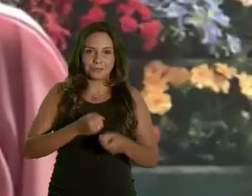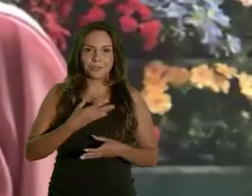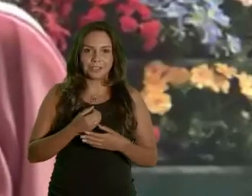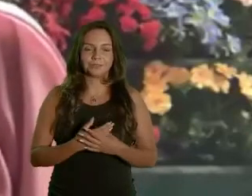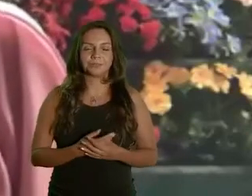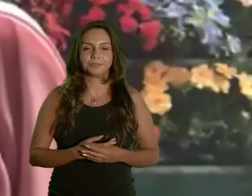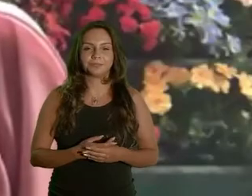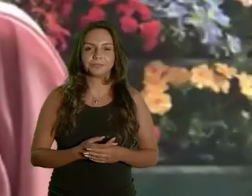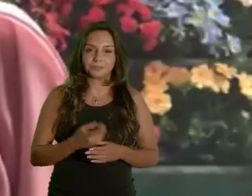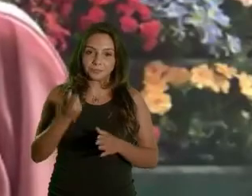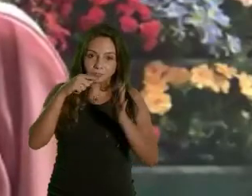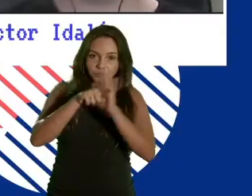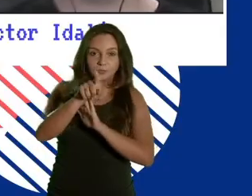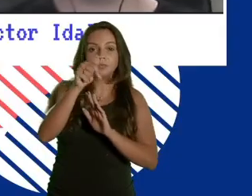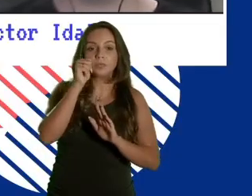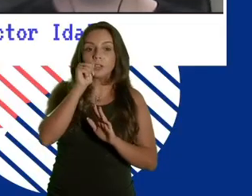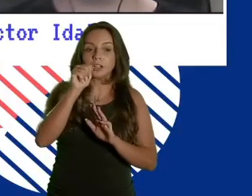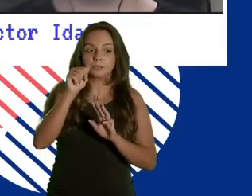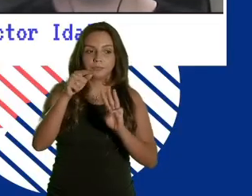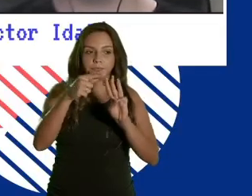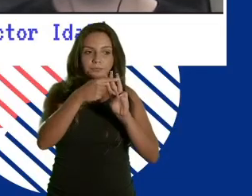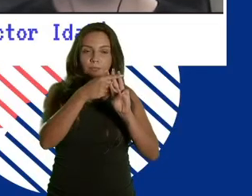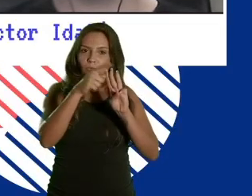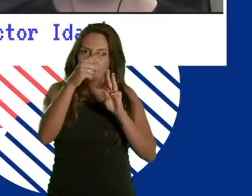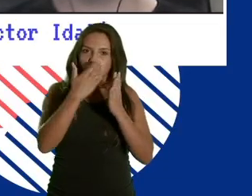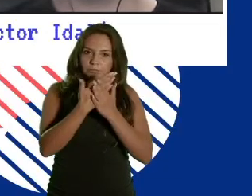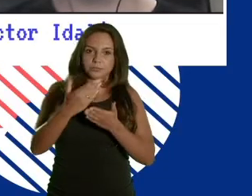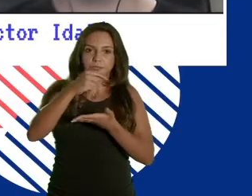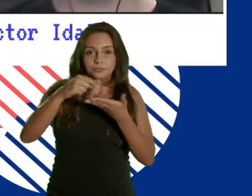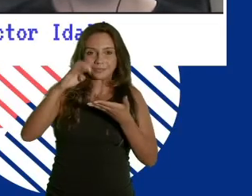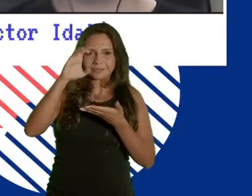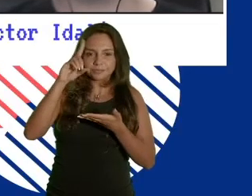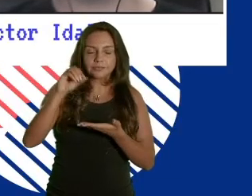Então a senhora começou a escrever poesia muito cedo.